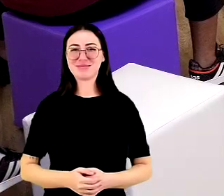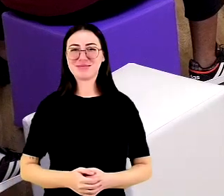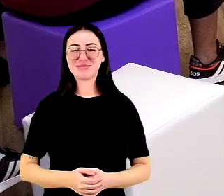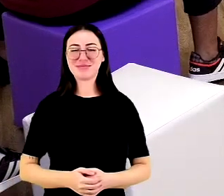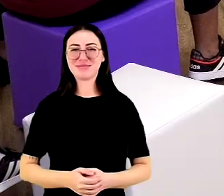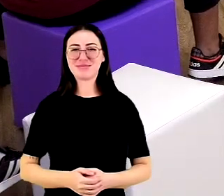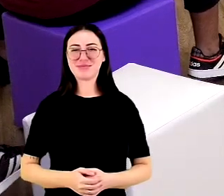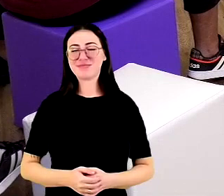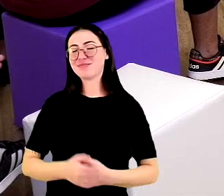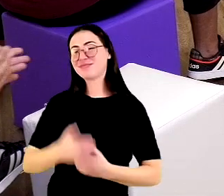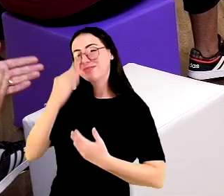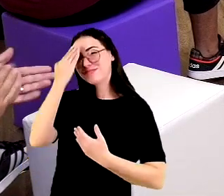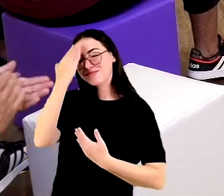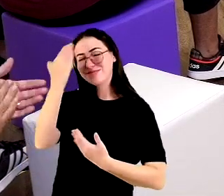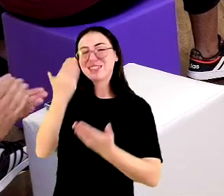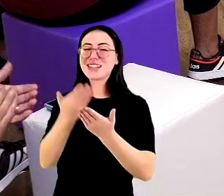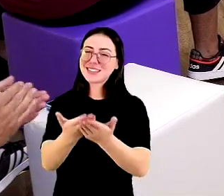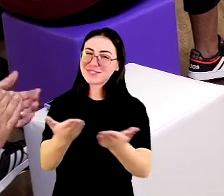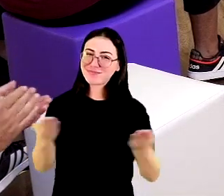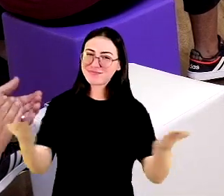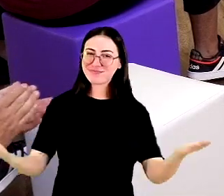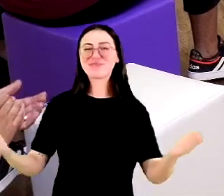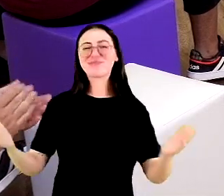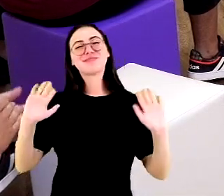Obrigada, pessoal.